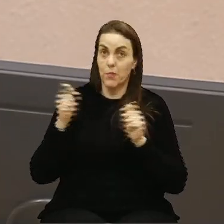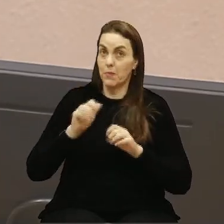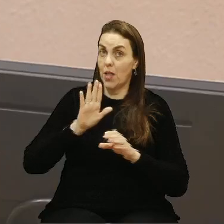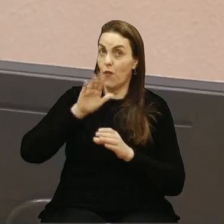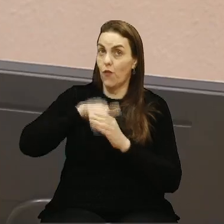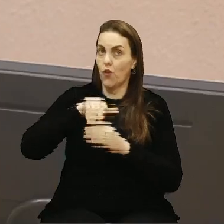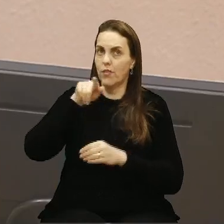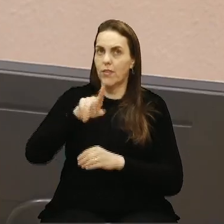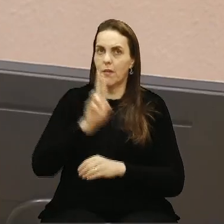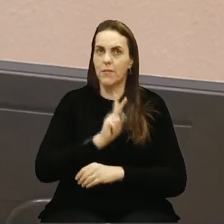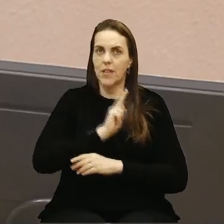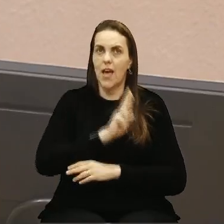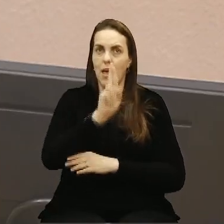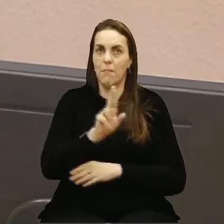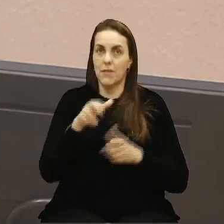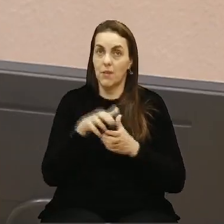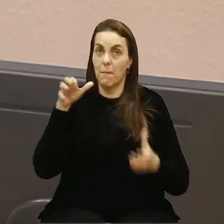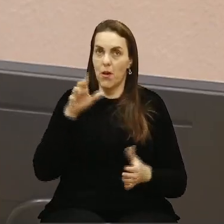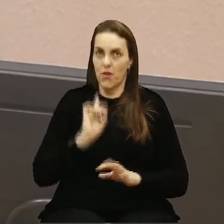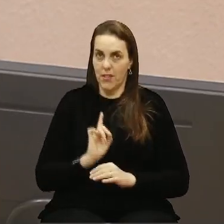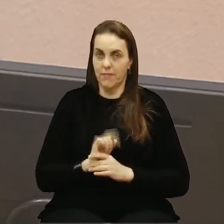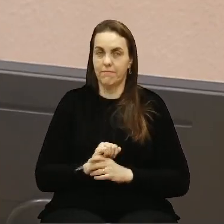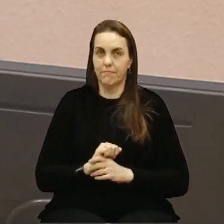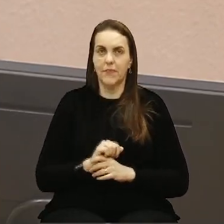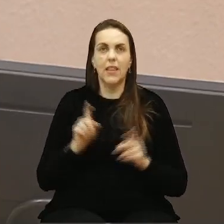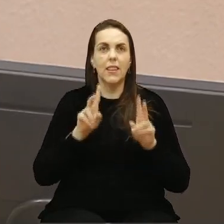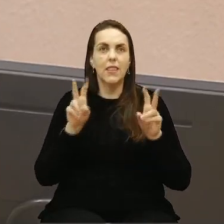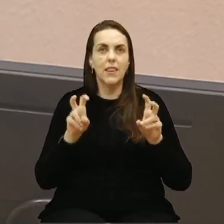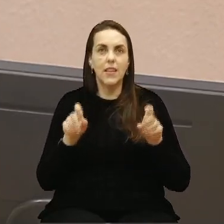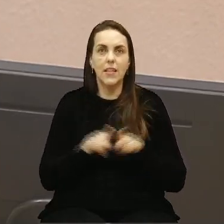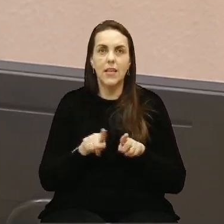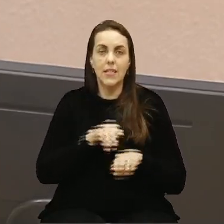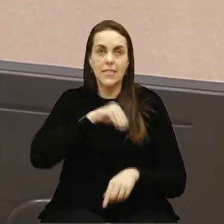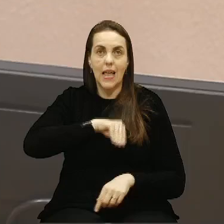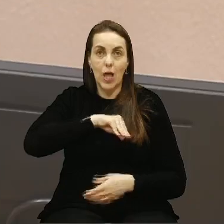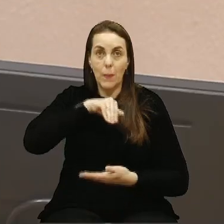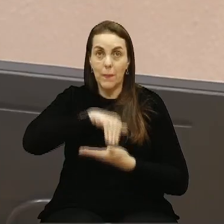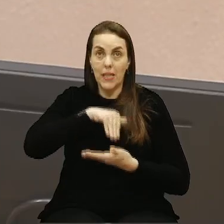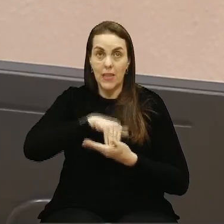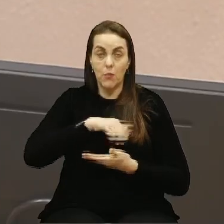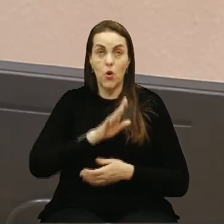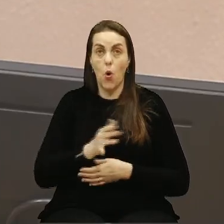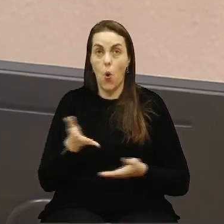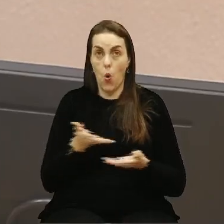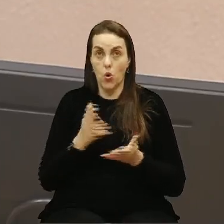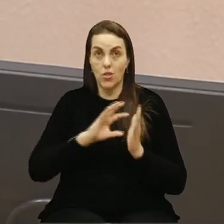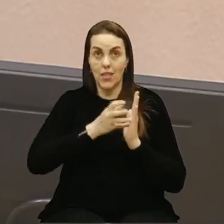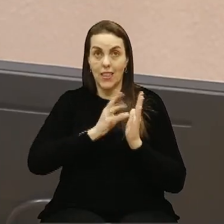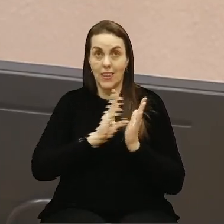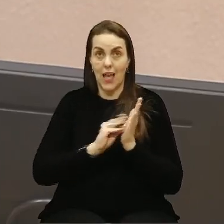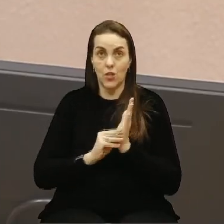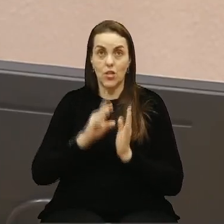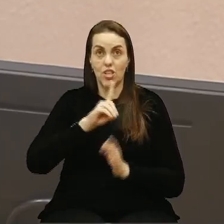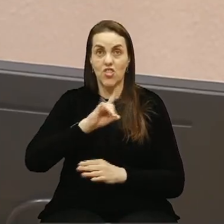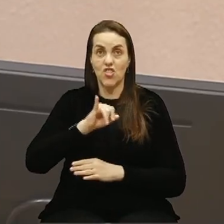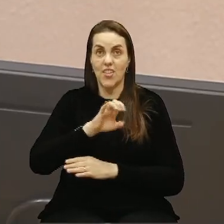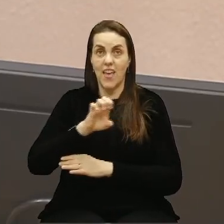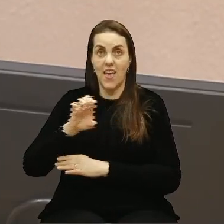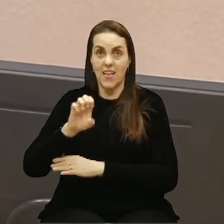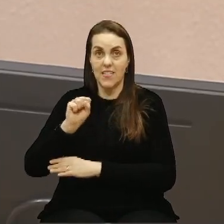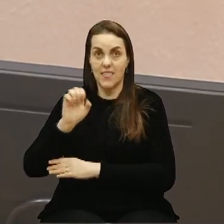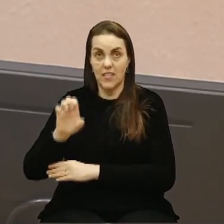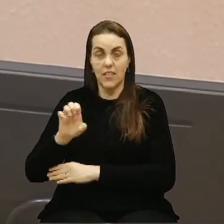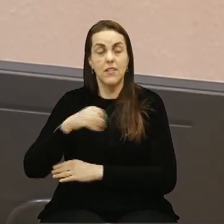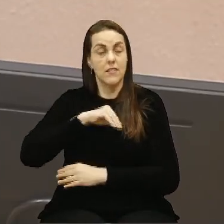naquelas que vão representar a maioria. O senhor comentou agora do salário mínimo. É um exemplo, Hoje nós temos dados do Diese que trazem que o